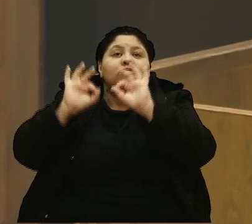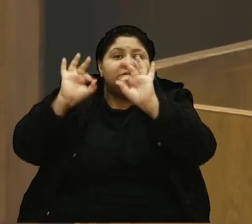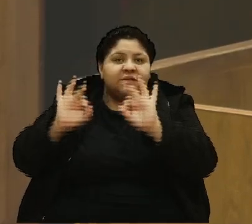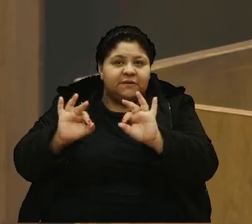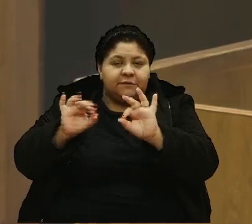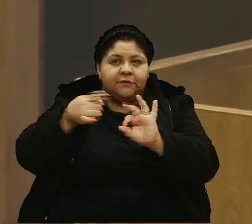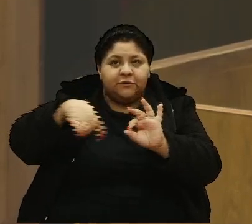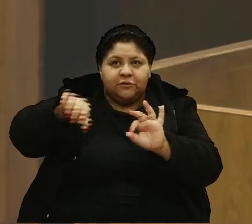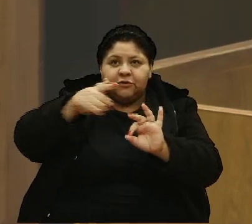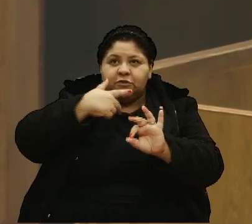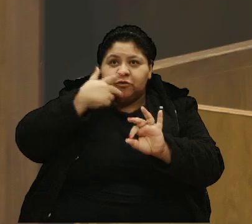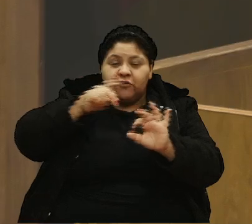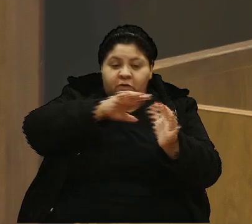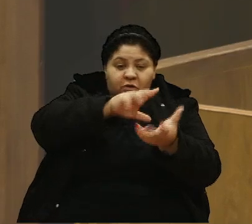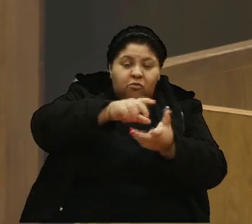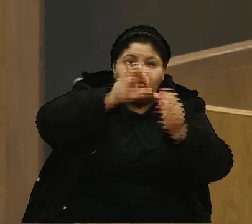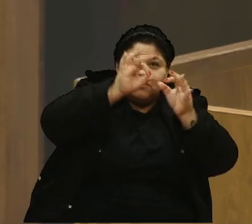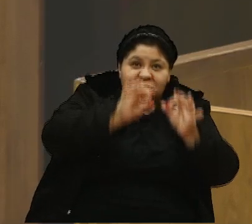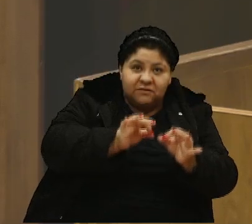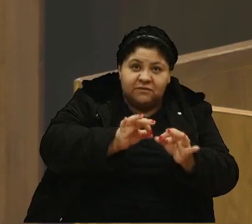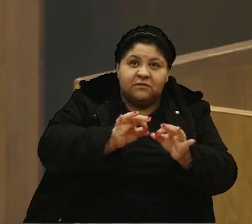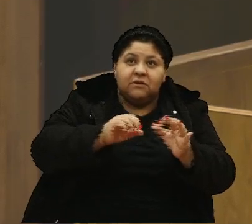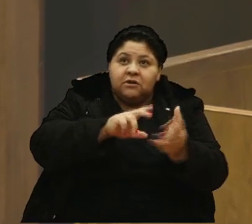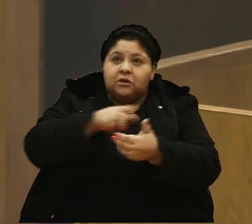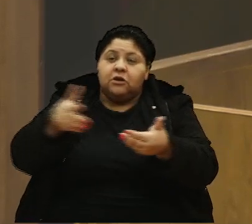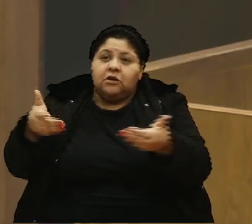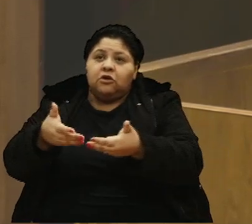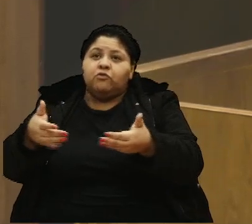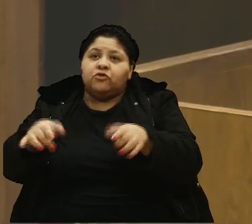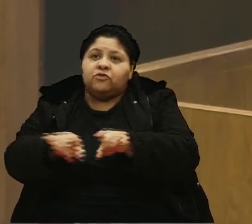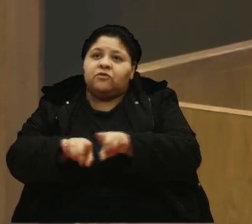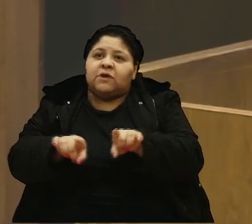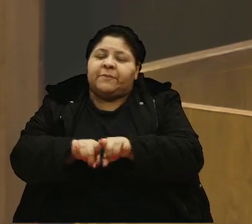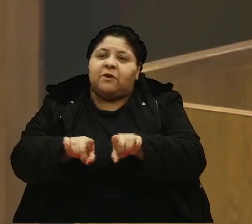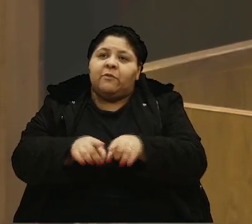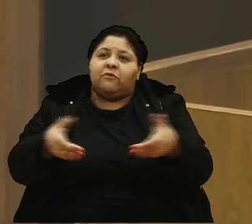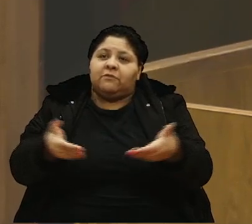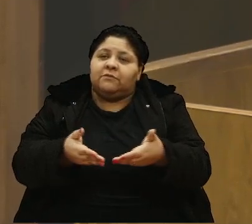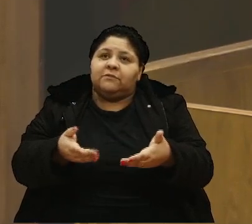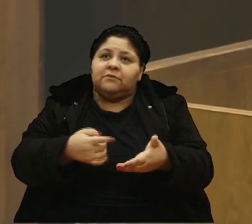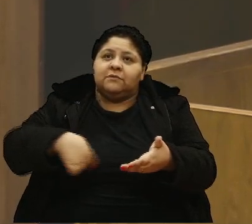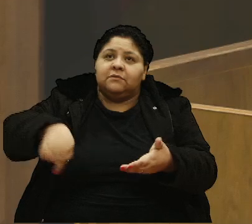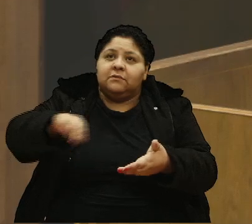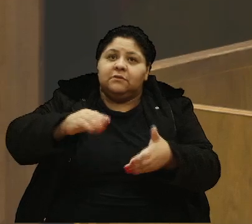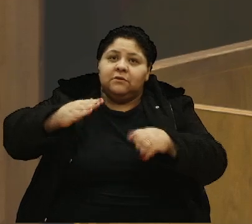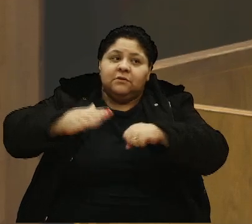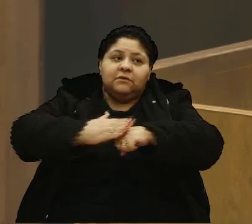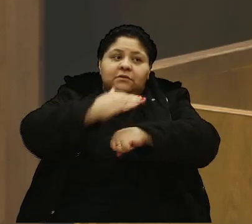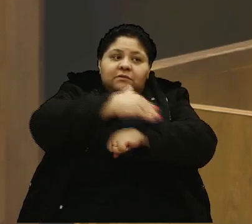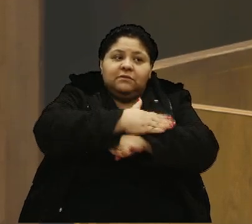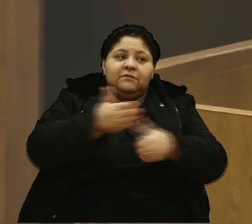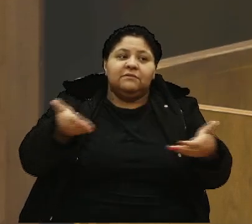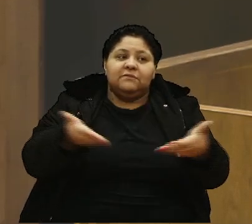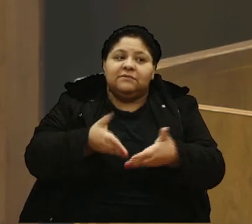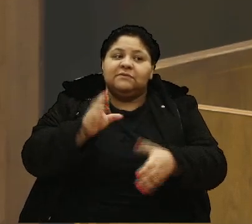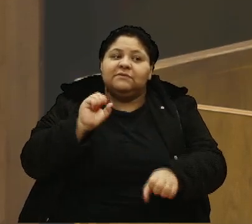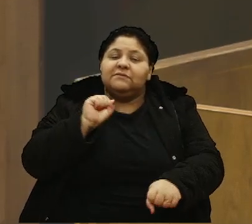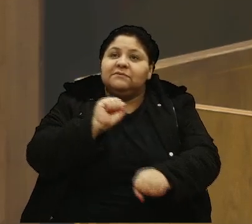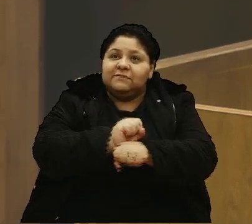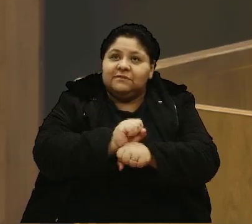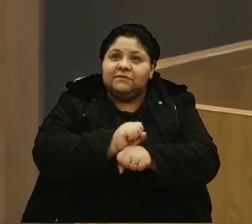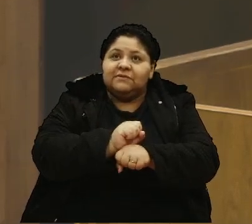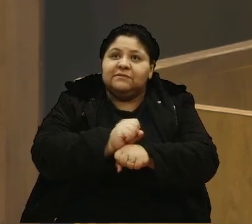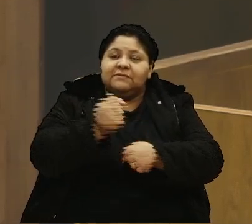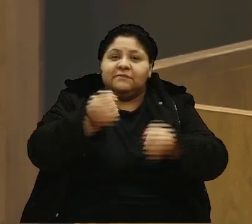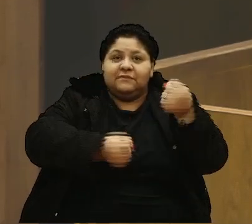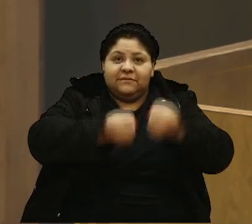Nós vamos falar de um mundo ideal e de um mundo atual. O ideal seríamos ter elevadas. Para que o veículo,